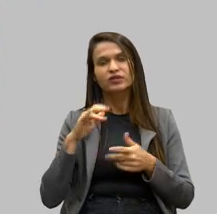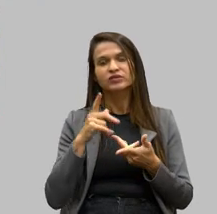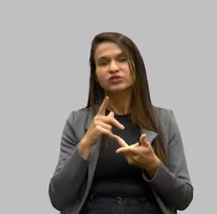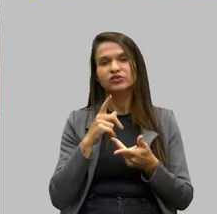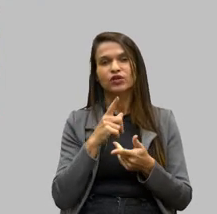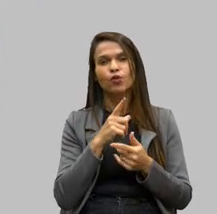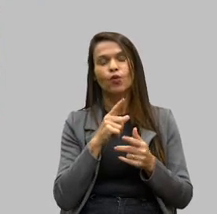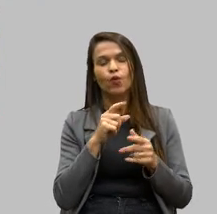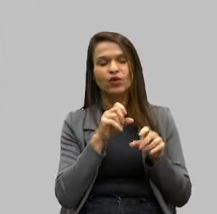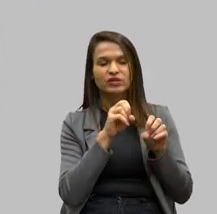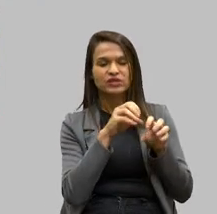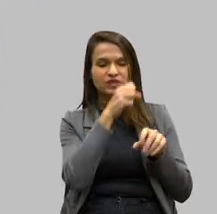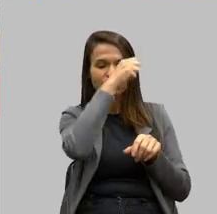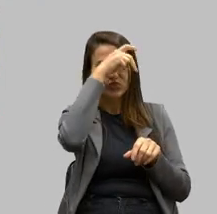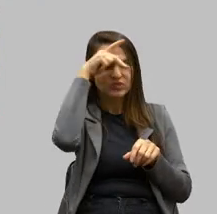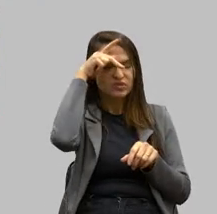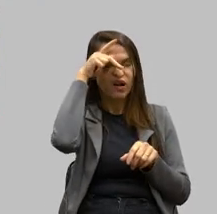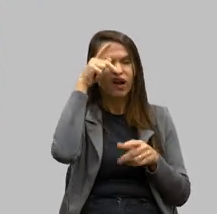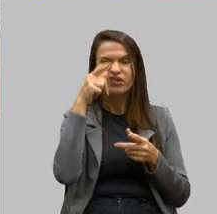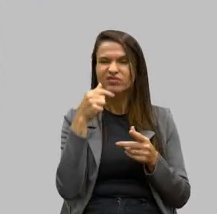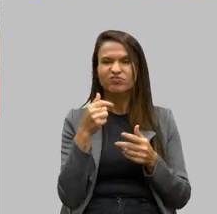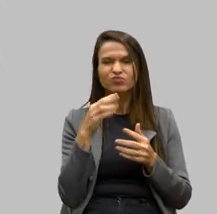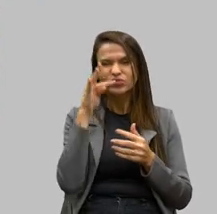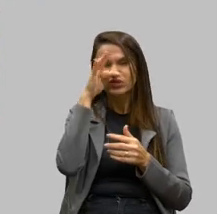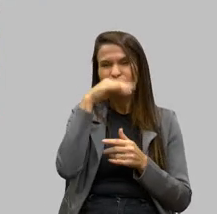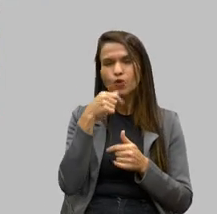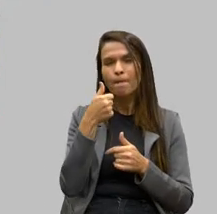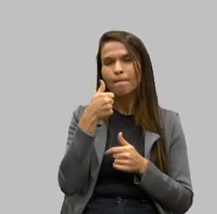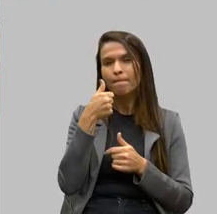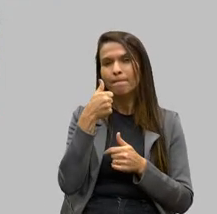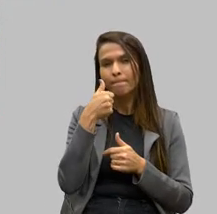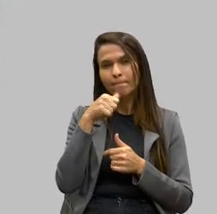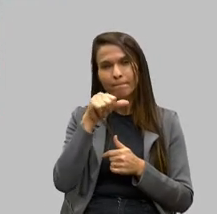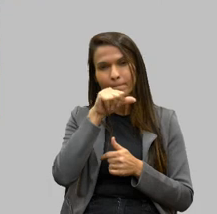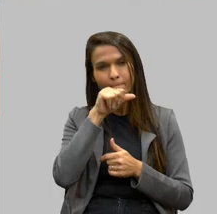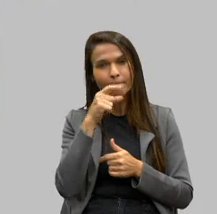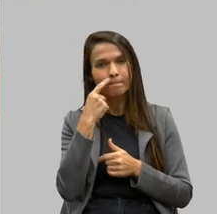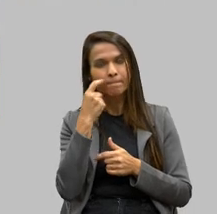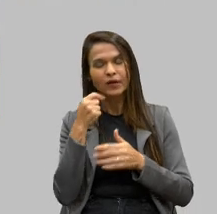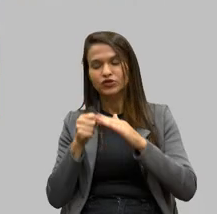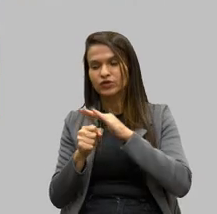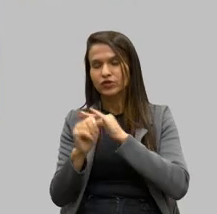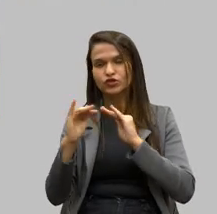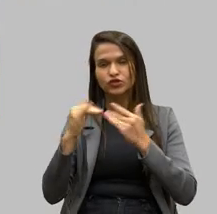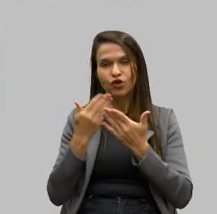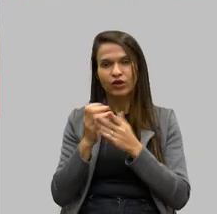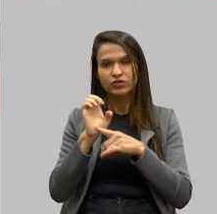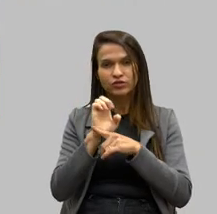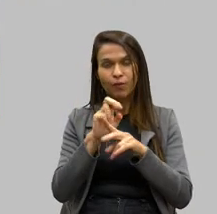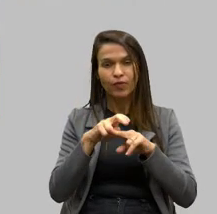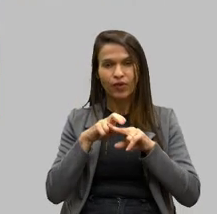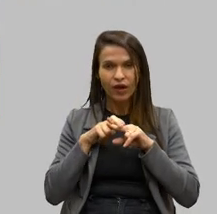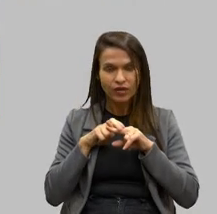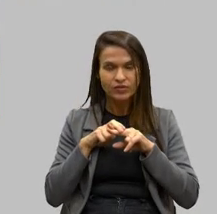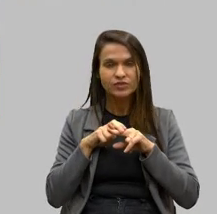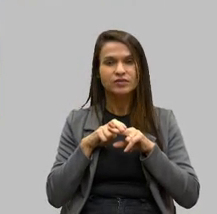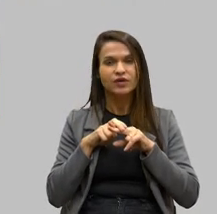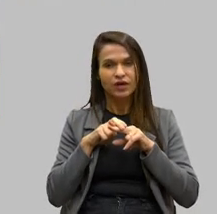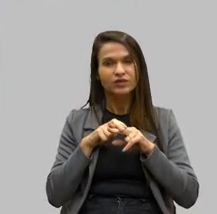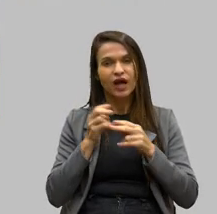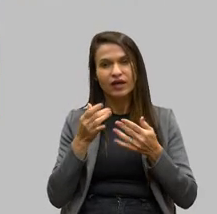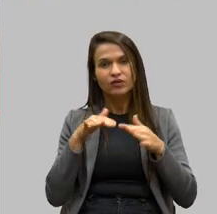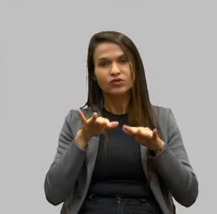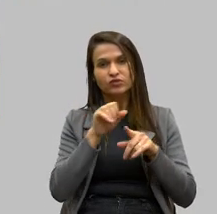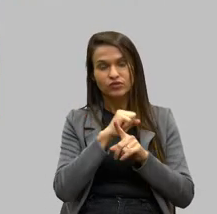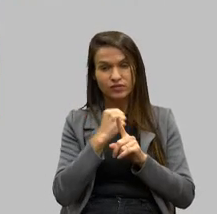municipal, uma grande resistência até dos pais de inserirem ele na escola estadual justamente por causa da inclusão